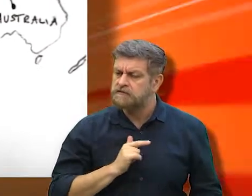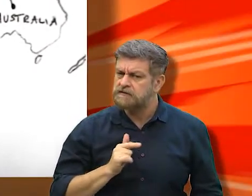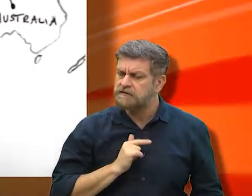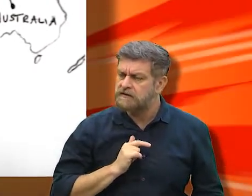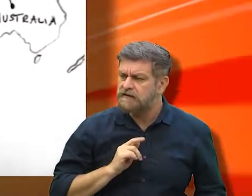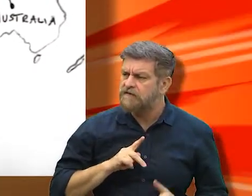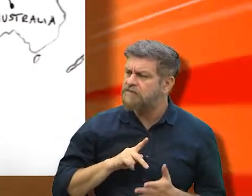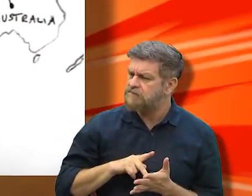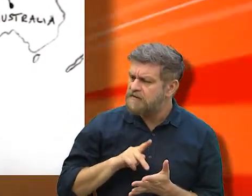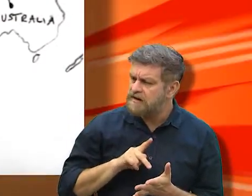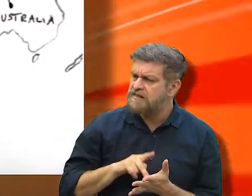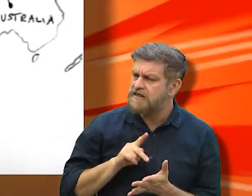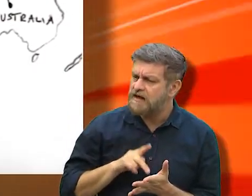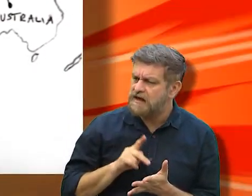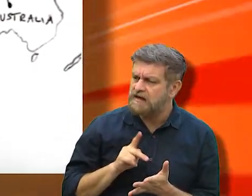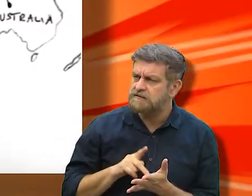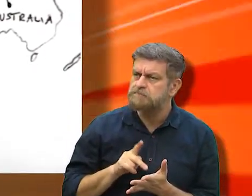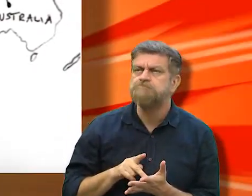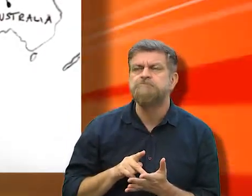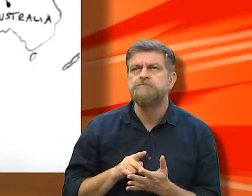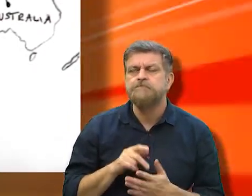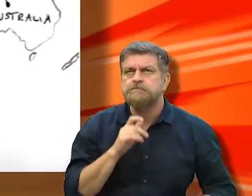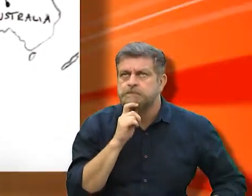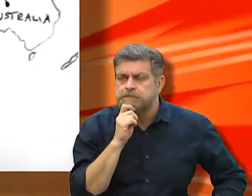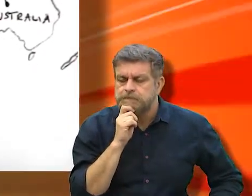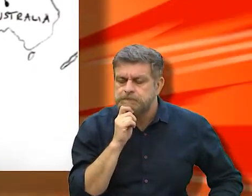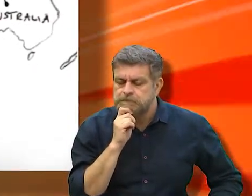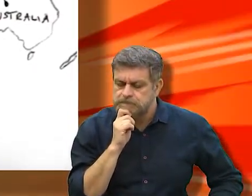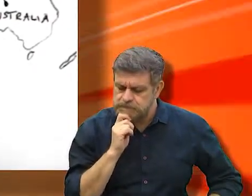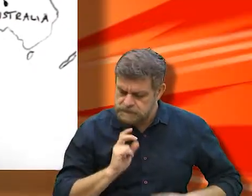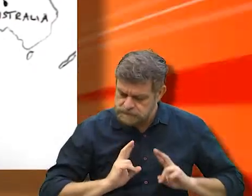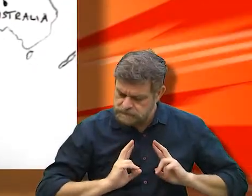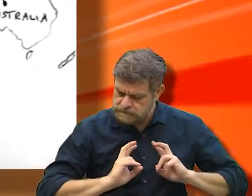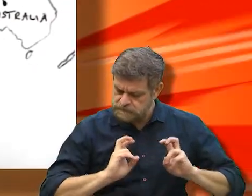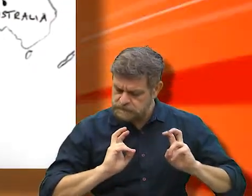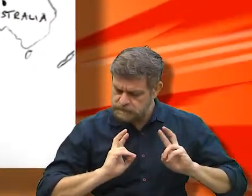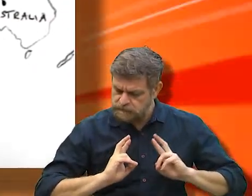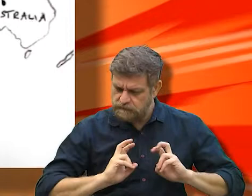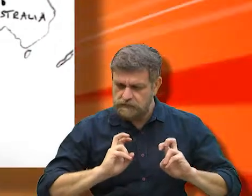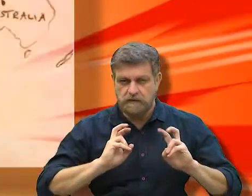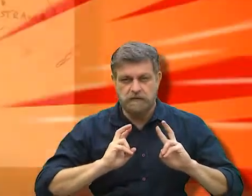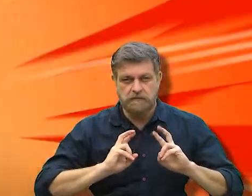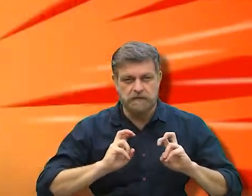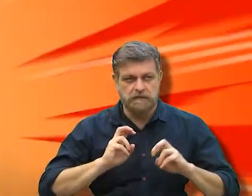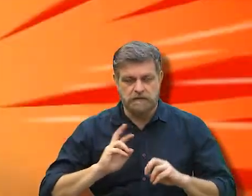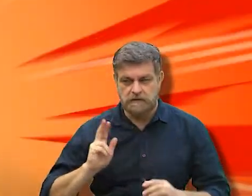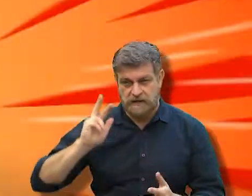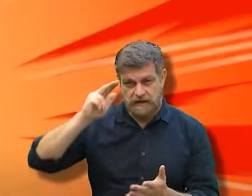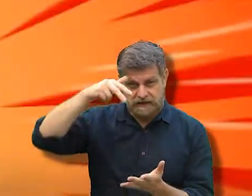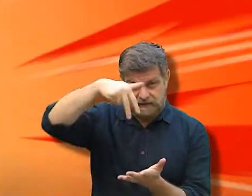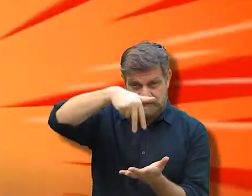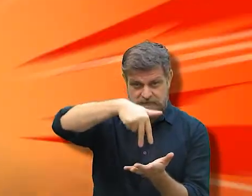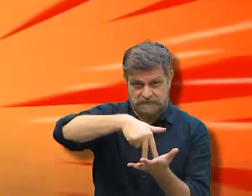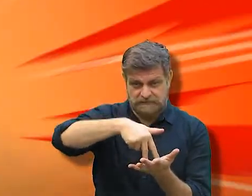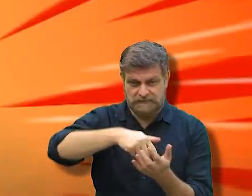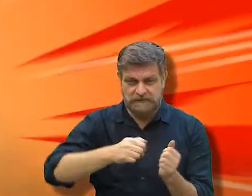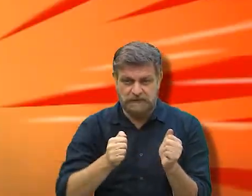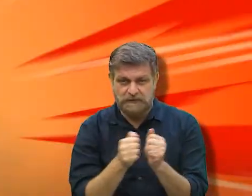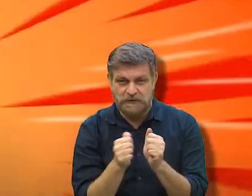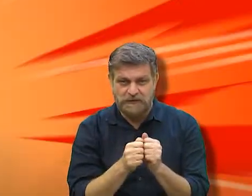dela contava, tem um fundo de verdade. Então ela começa a se